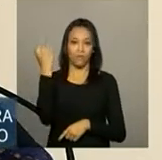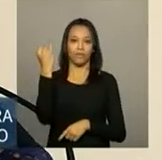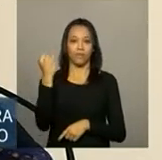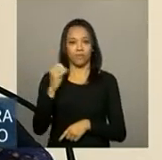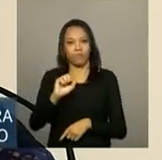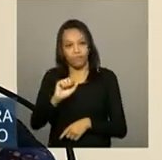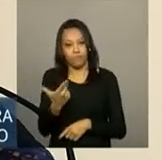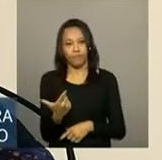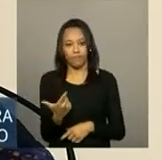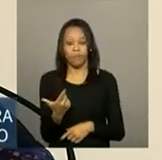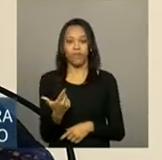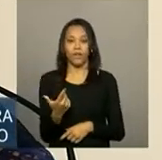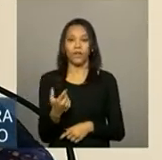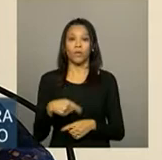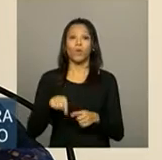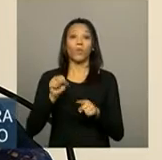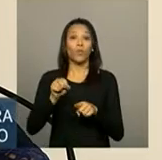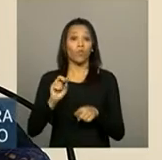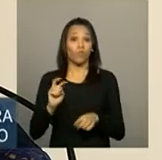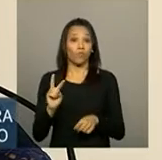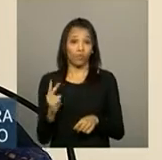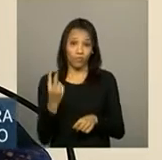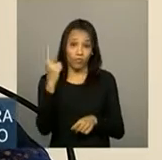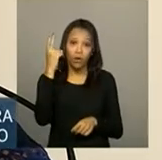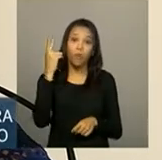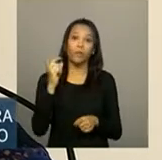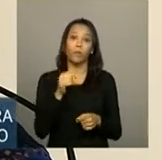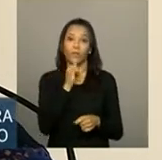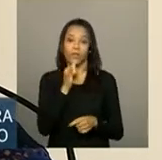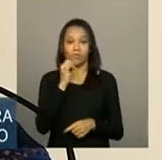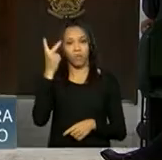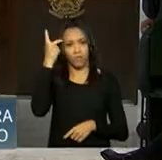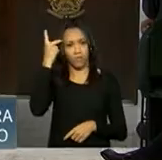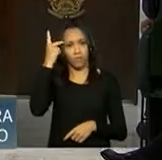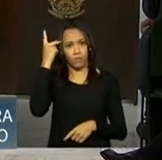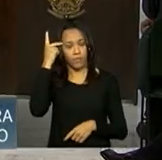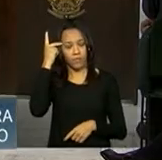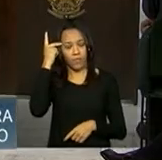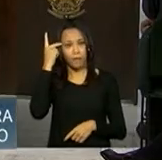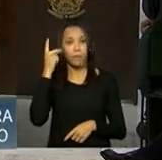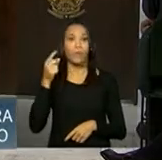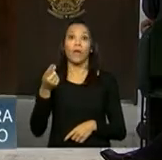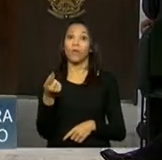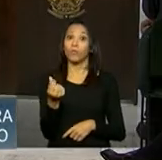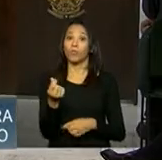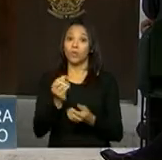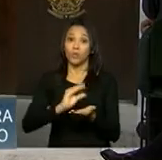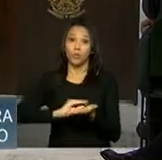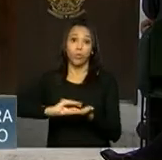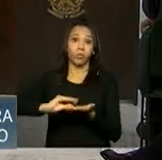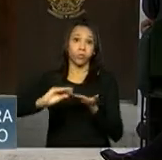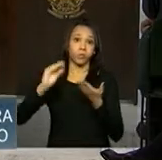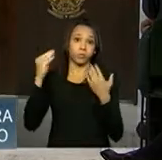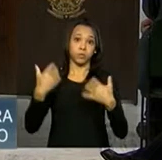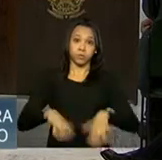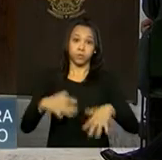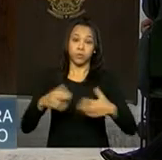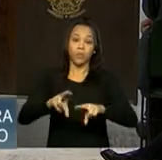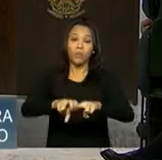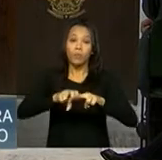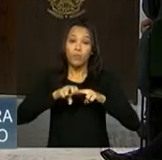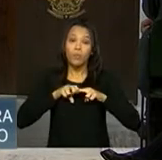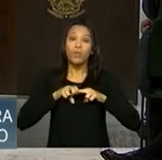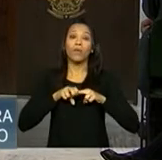obviamente os valores sempre no caso São Paulo são valores muito elevados também pelo